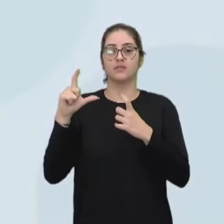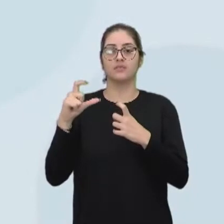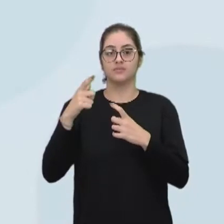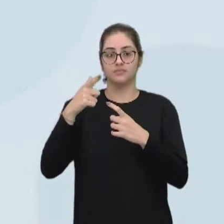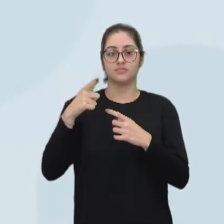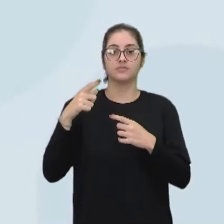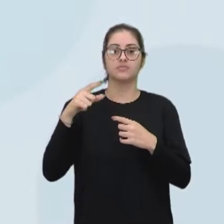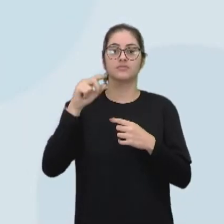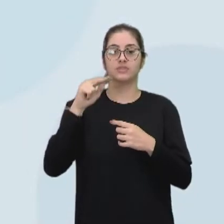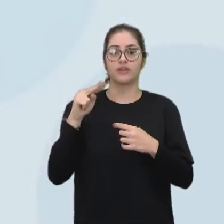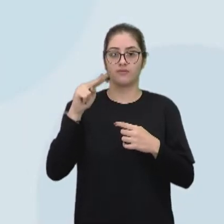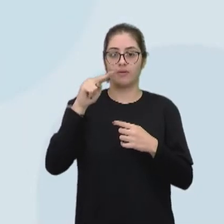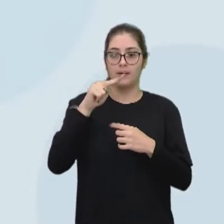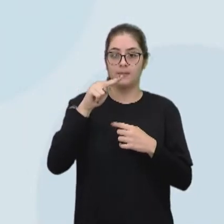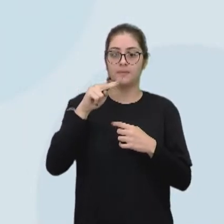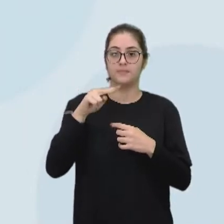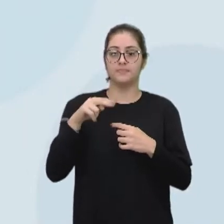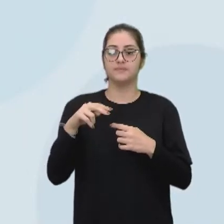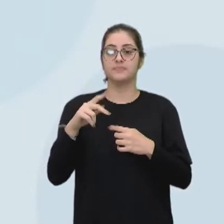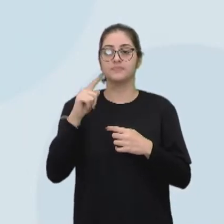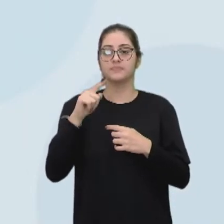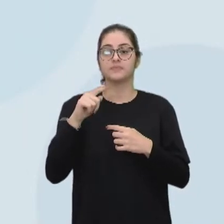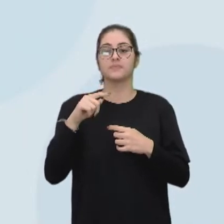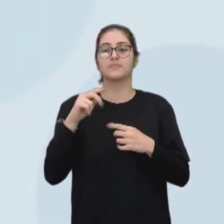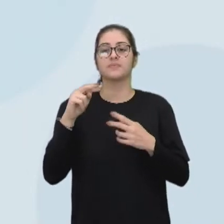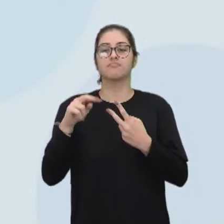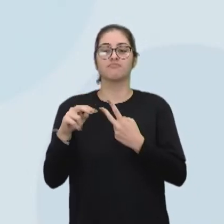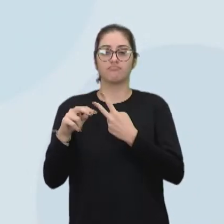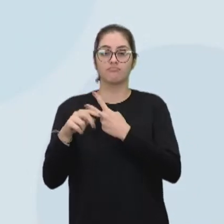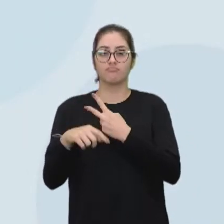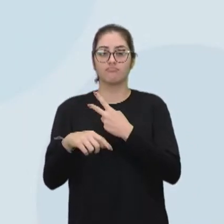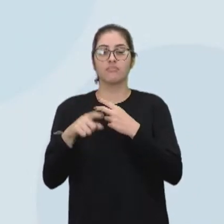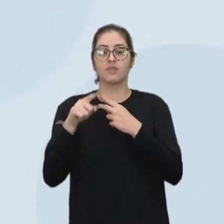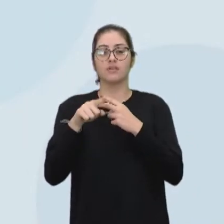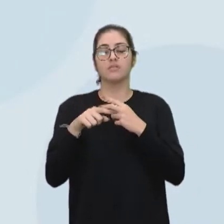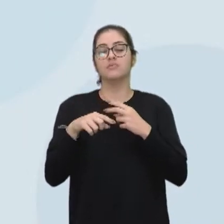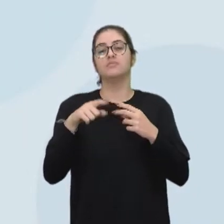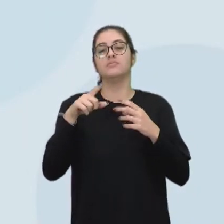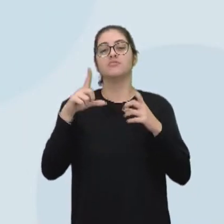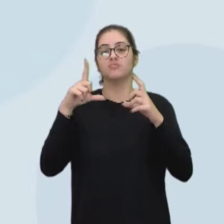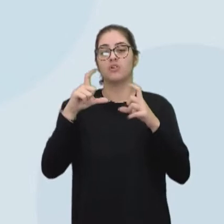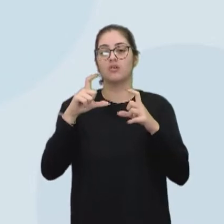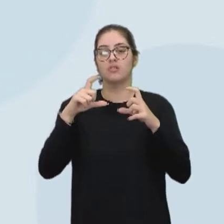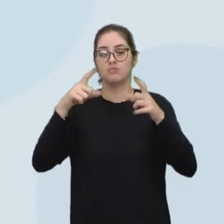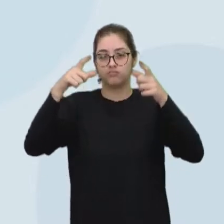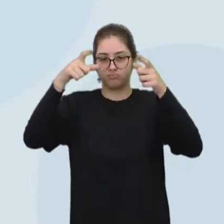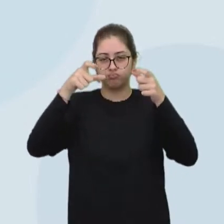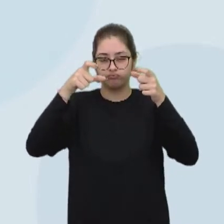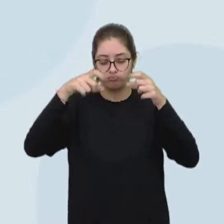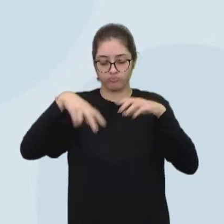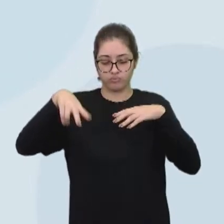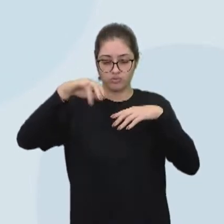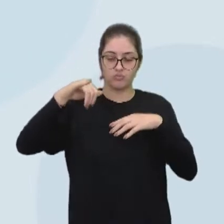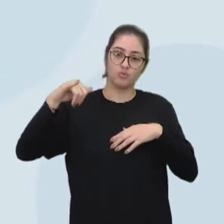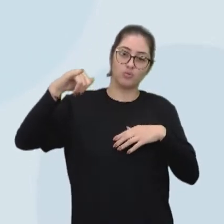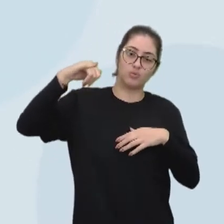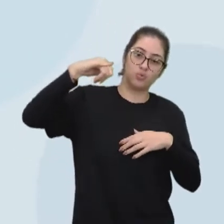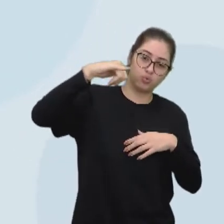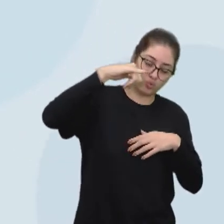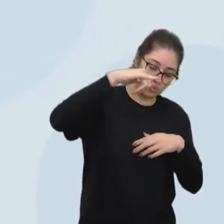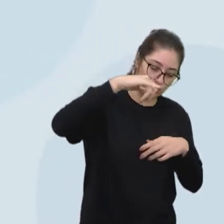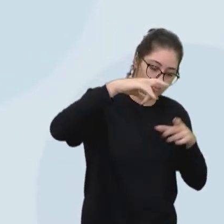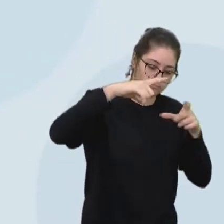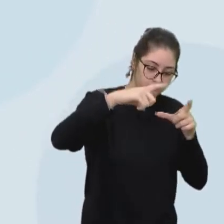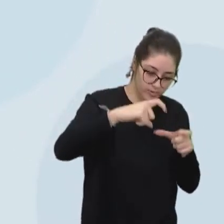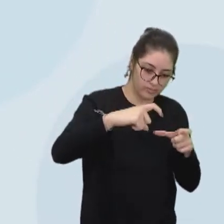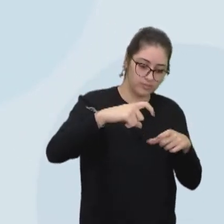né, a gente está vendo aí a imagem, é uma fotografia aérea de imagem, né, que é de lama, né, saindo aí para o